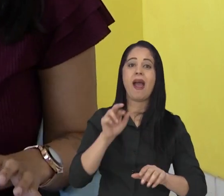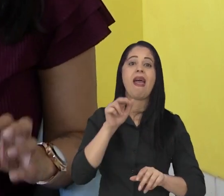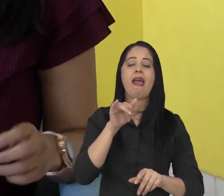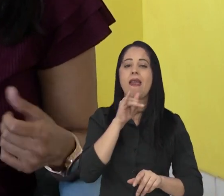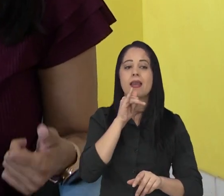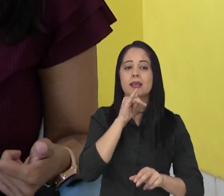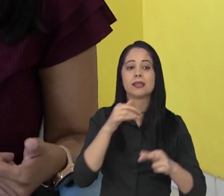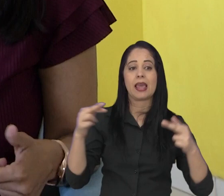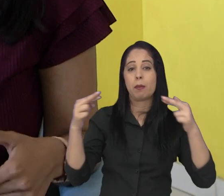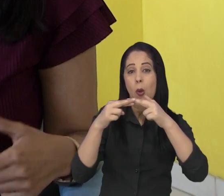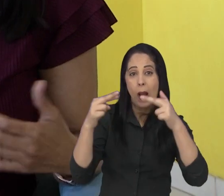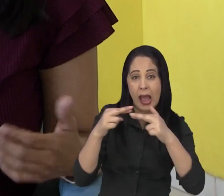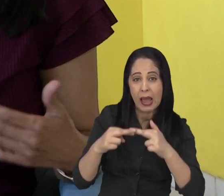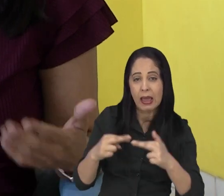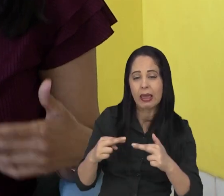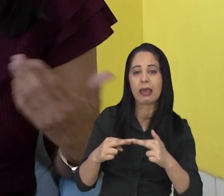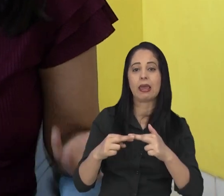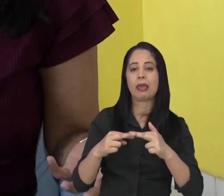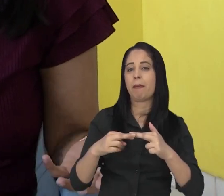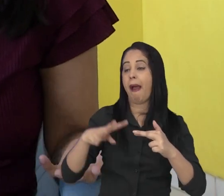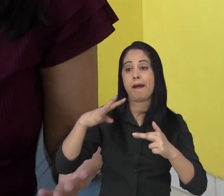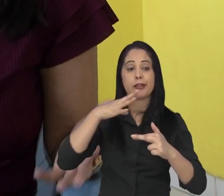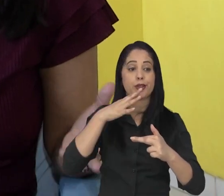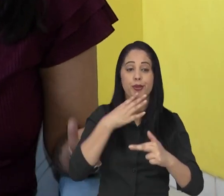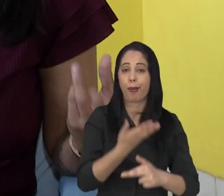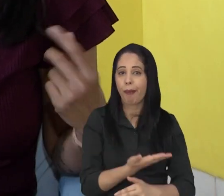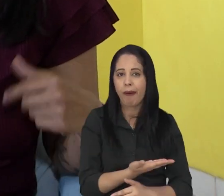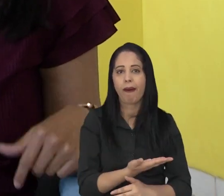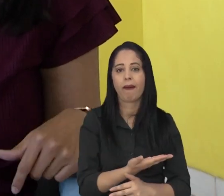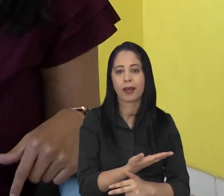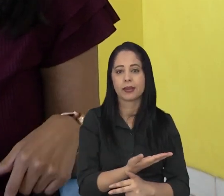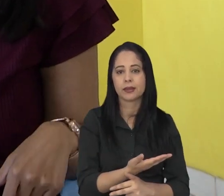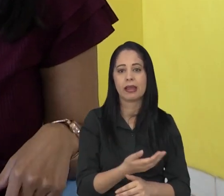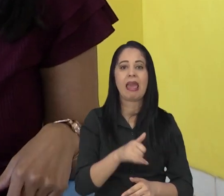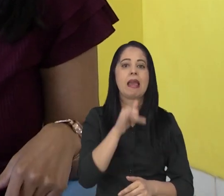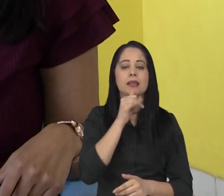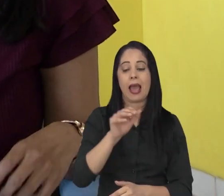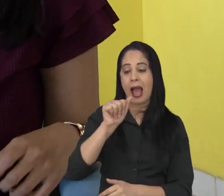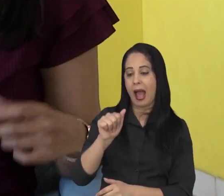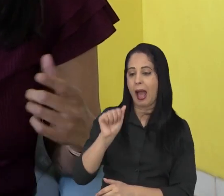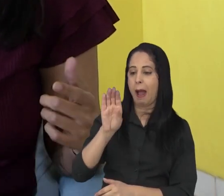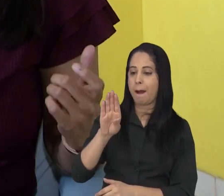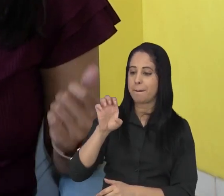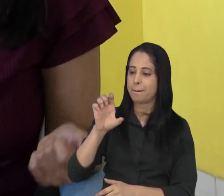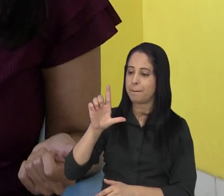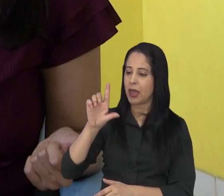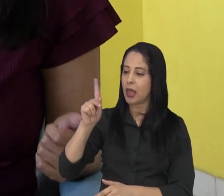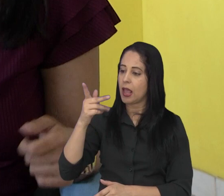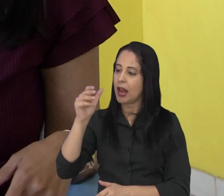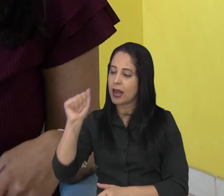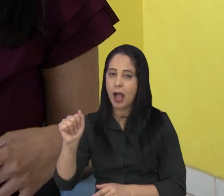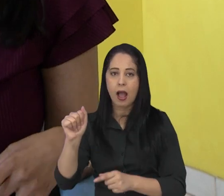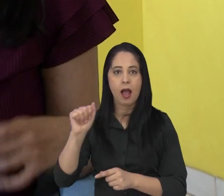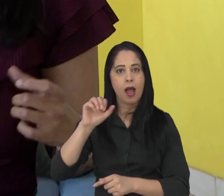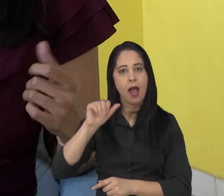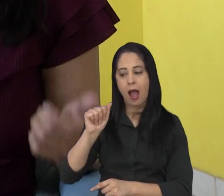final. Então, rimas e o que a gente chama de aliteração, né, que são os inícios da palavra. Então,